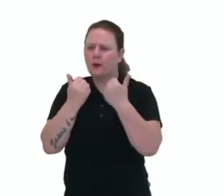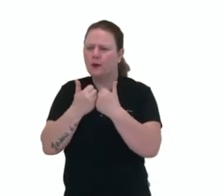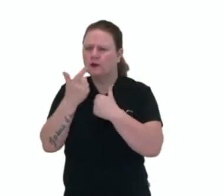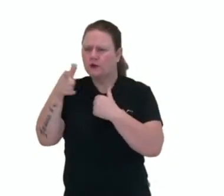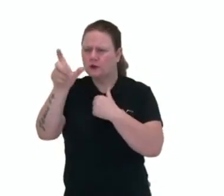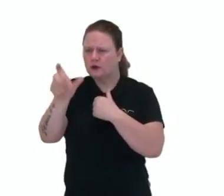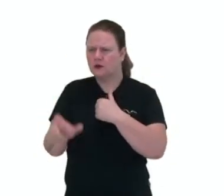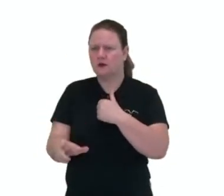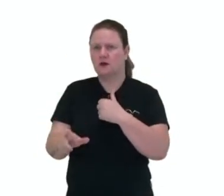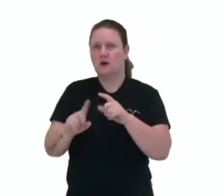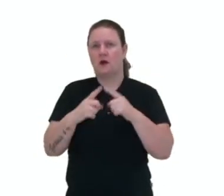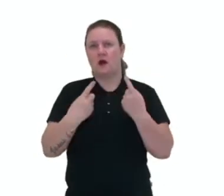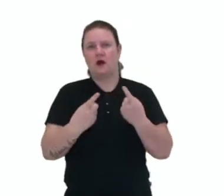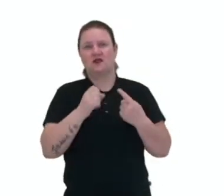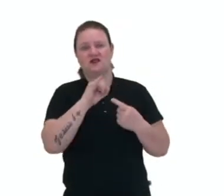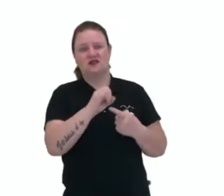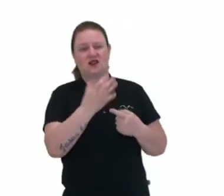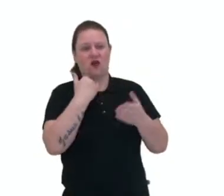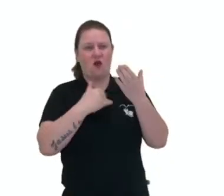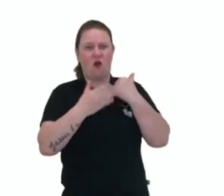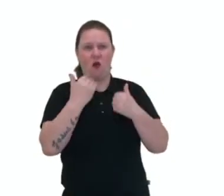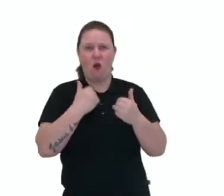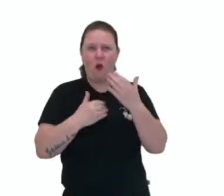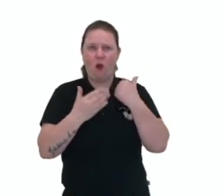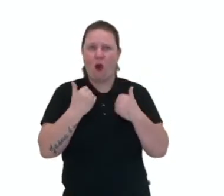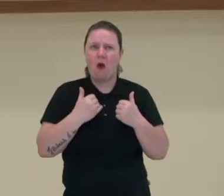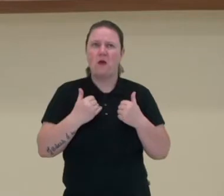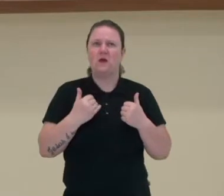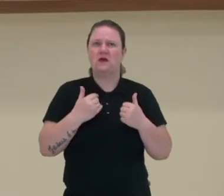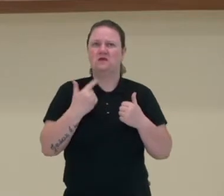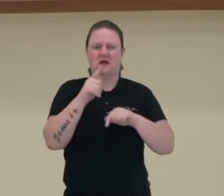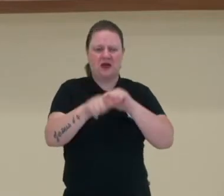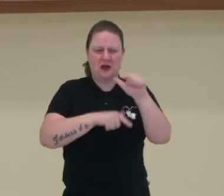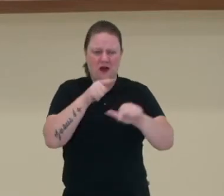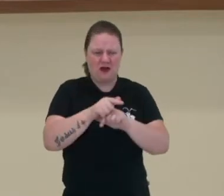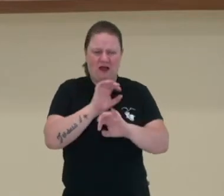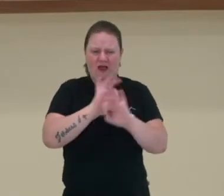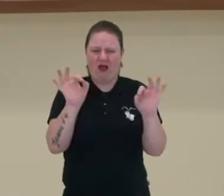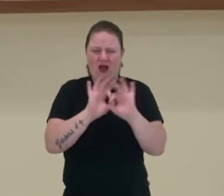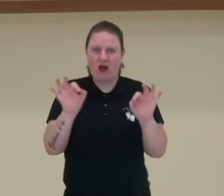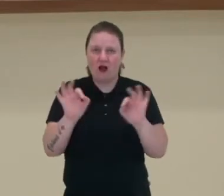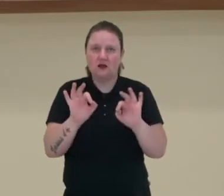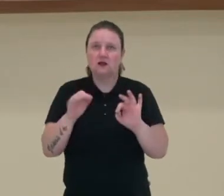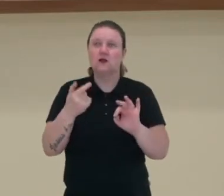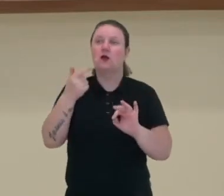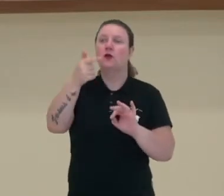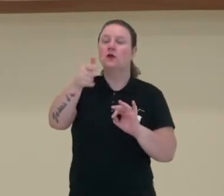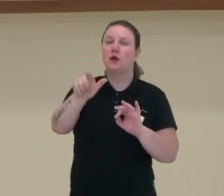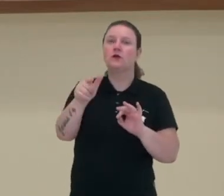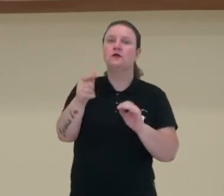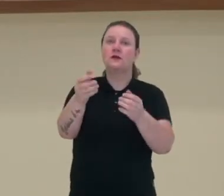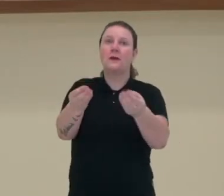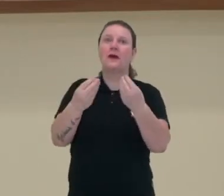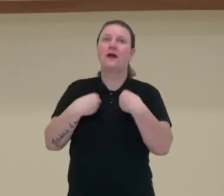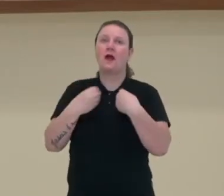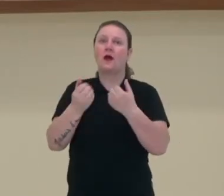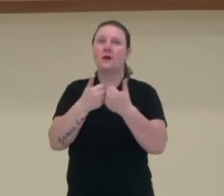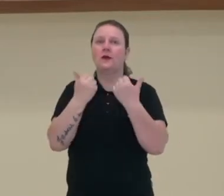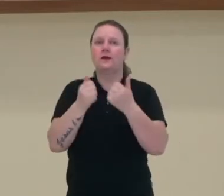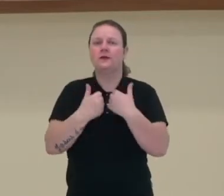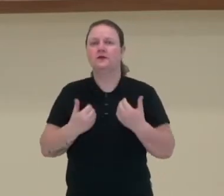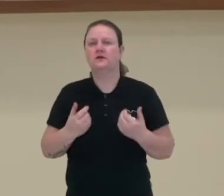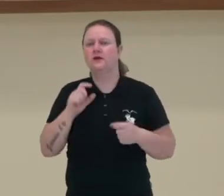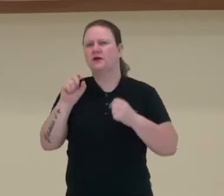não trabalha está comendo o pão de alguém. Então aqui ele está dizendo que as pessoas trabalham para viver. Nesse caso, o que esse pão